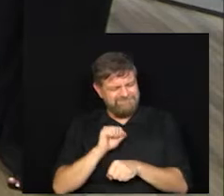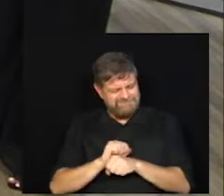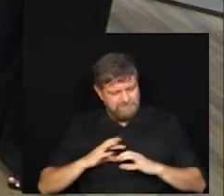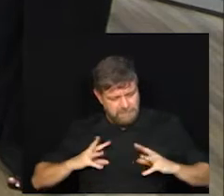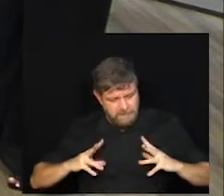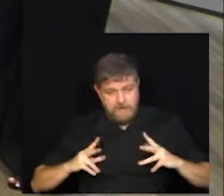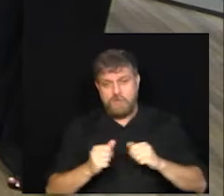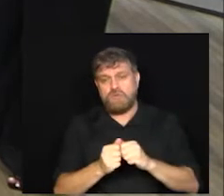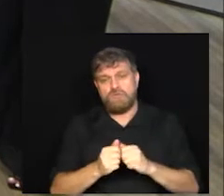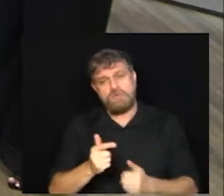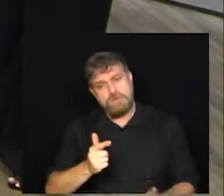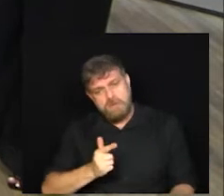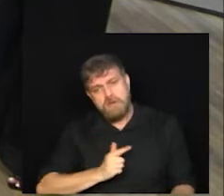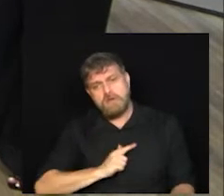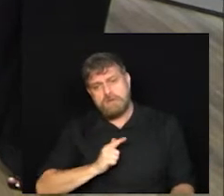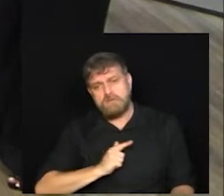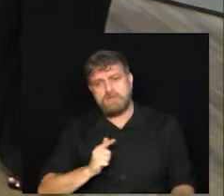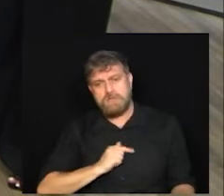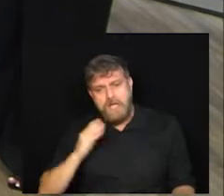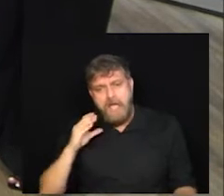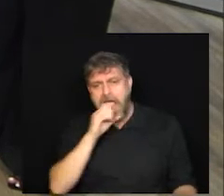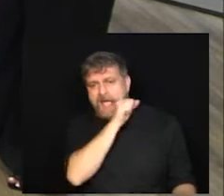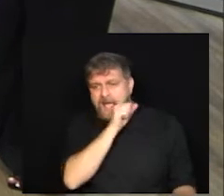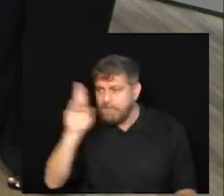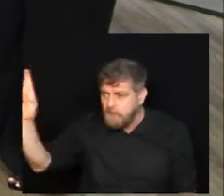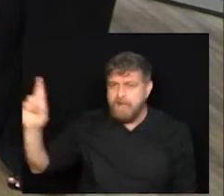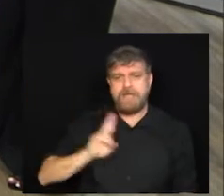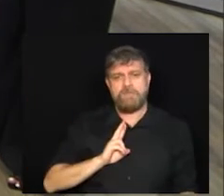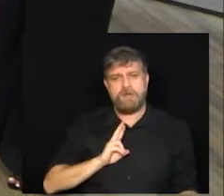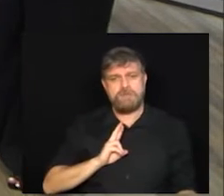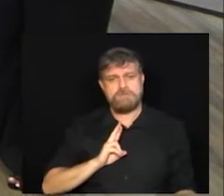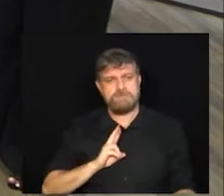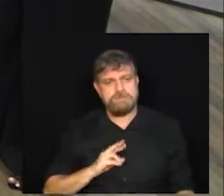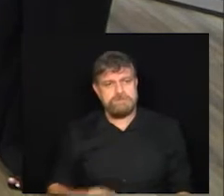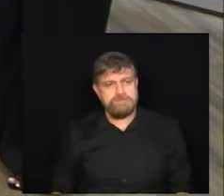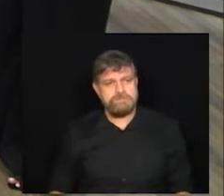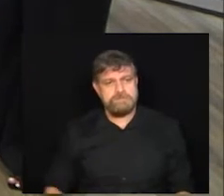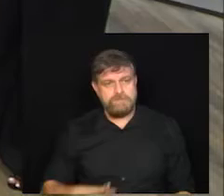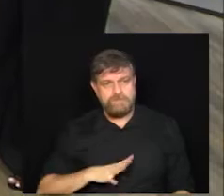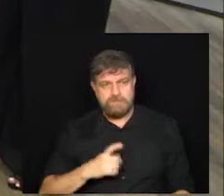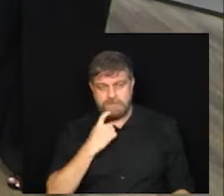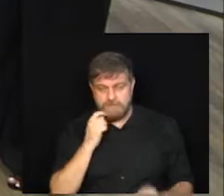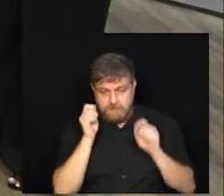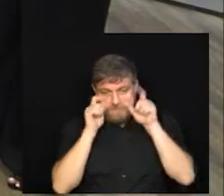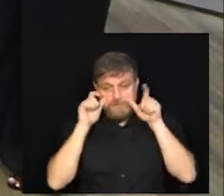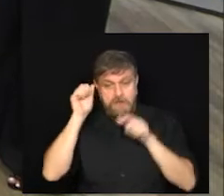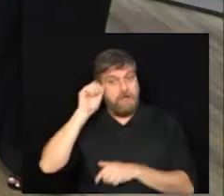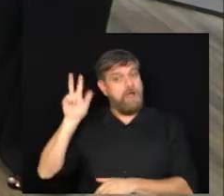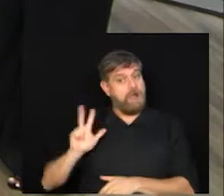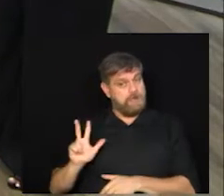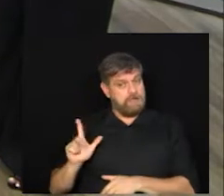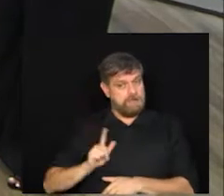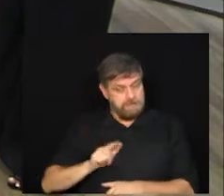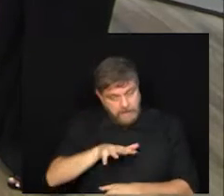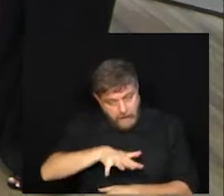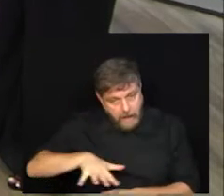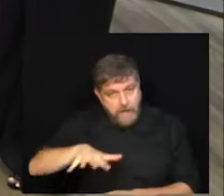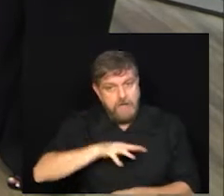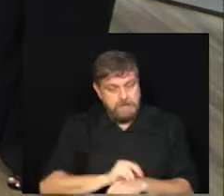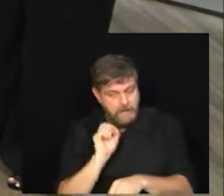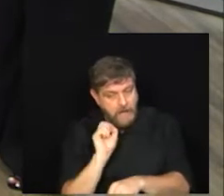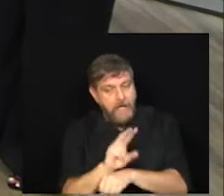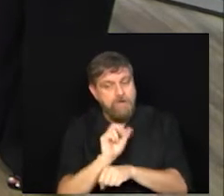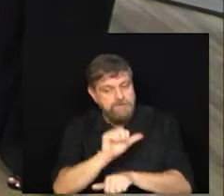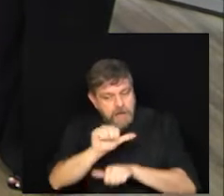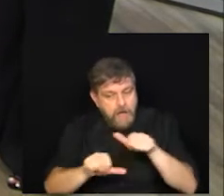aí, tenhamos em breve alguma boa notícia. Então, cidade de Campinas em alerta para saber sobre essa nova variante